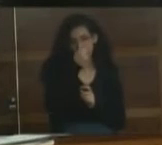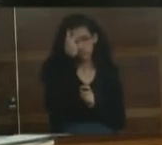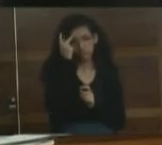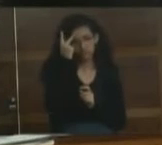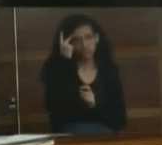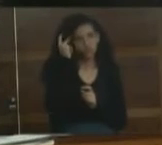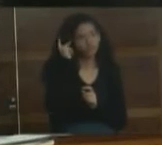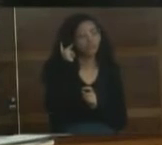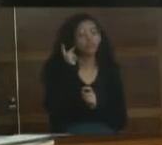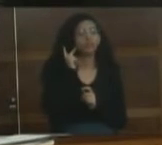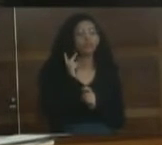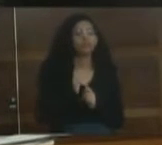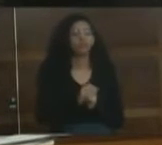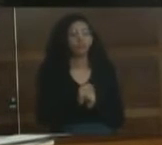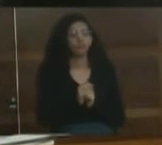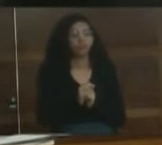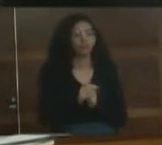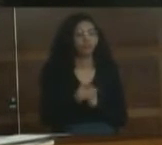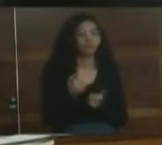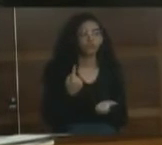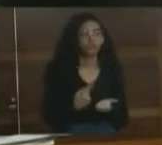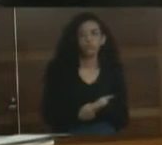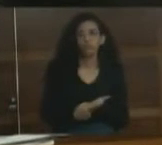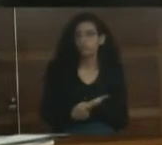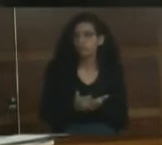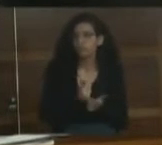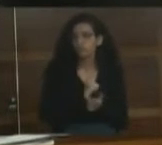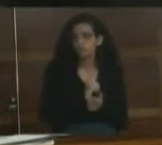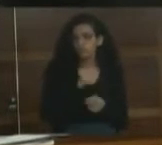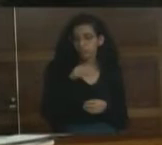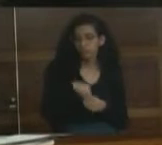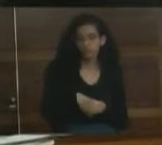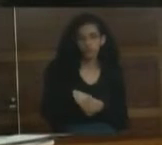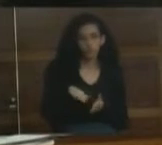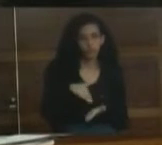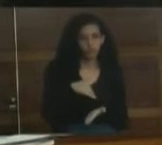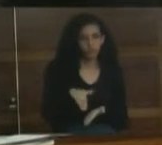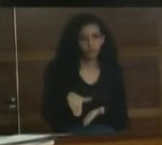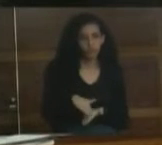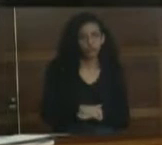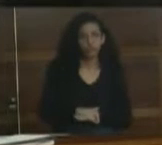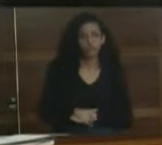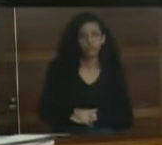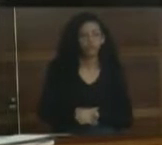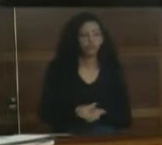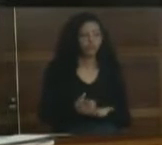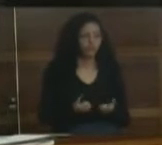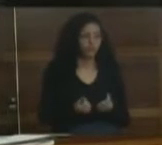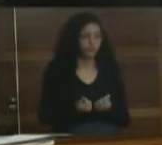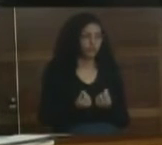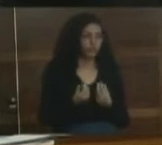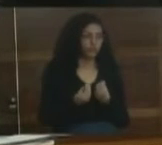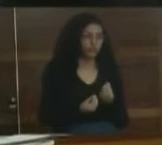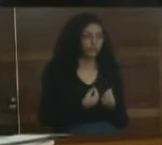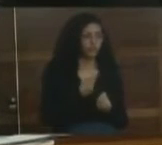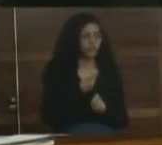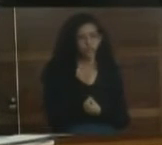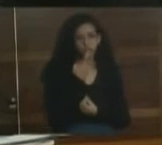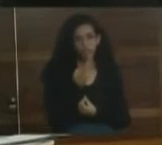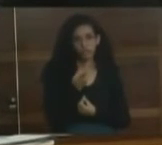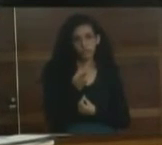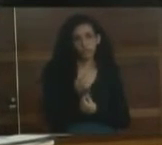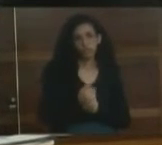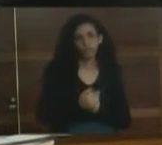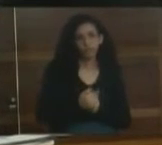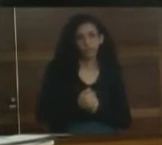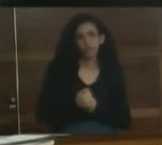estão tá compatível com os contratos existentes dentro da secretaria de finanças como você fala que não é